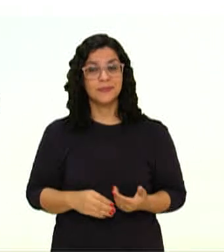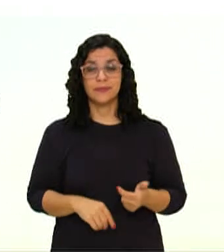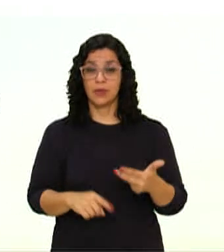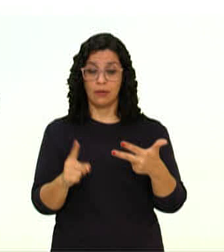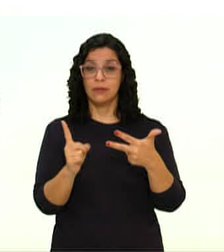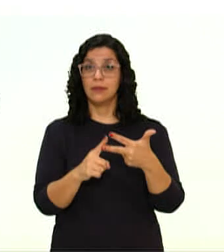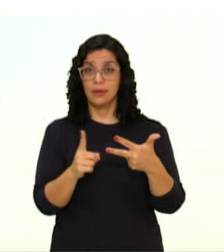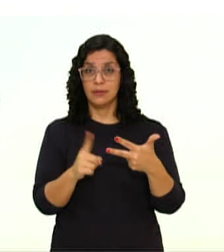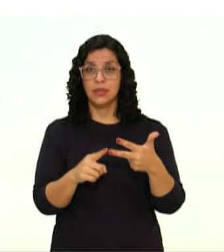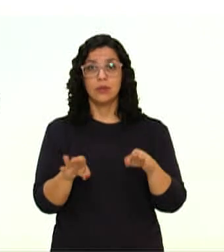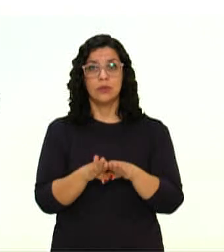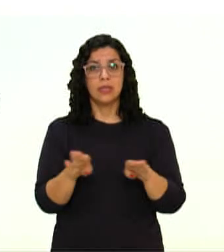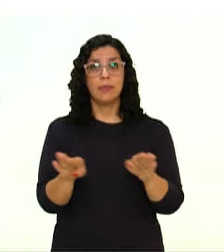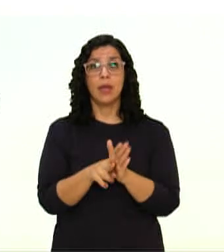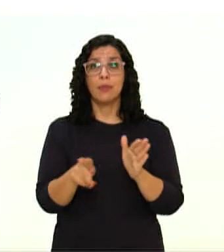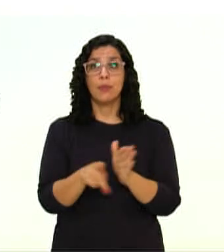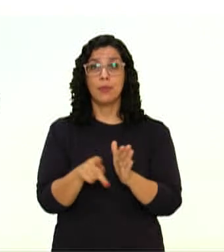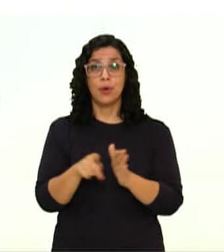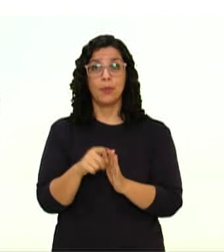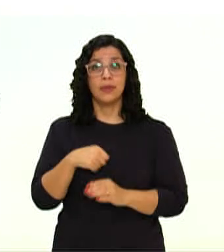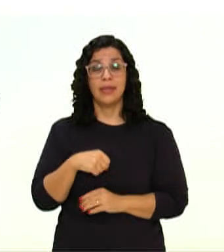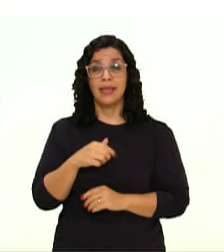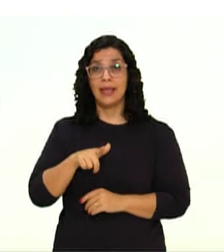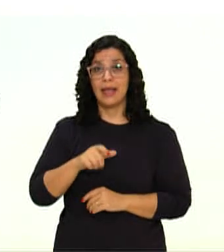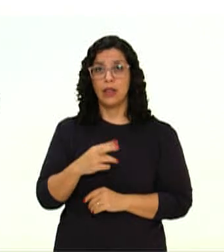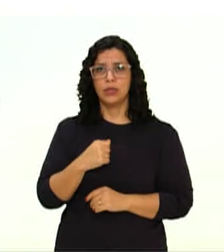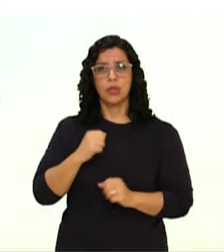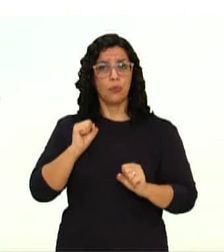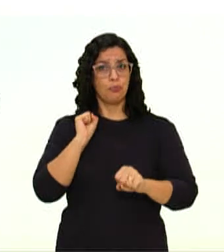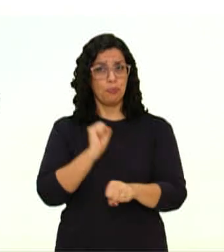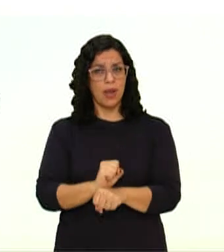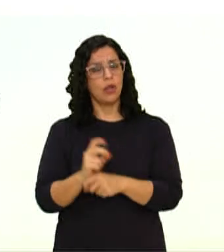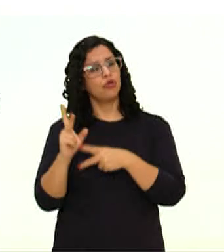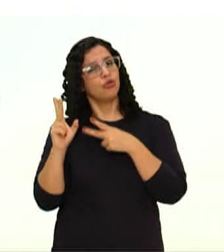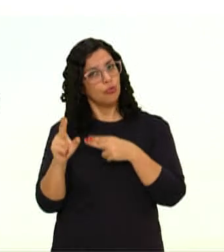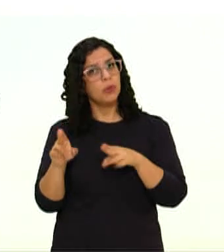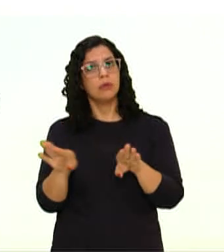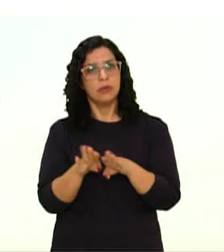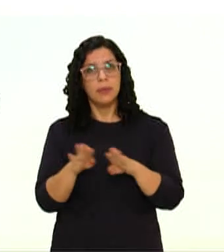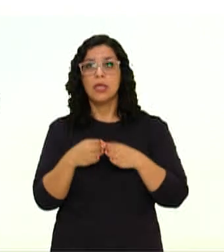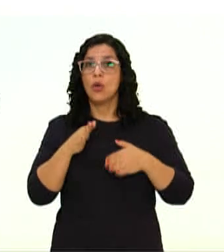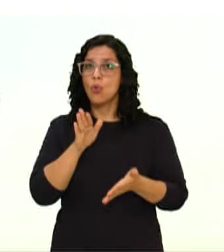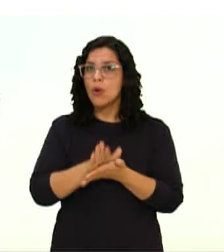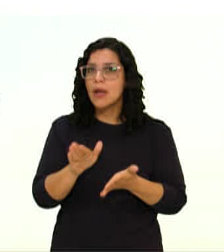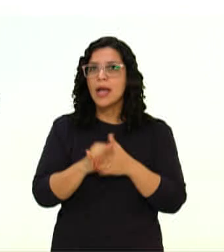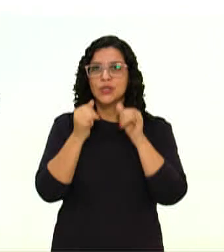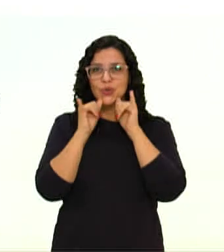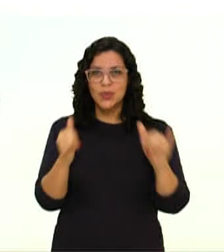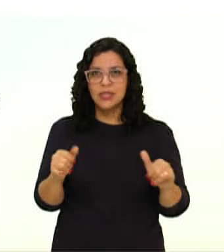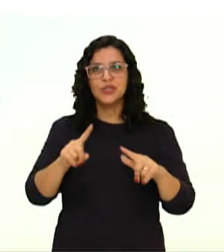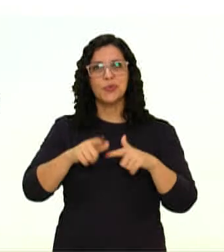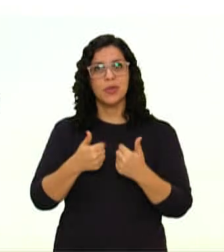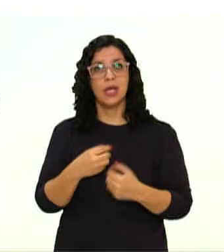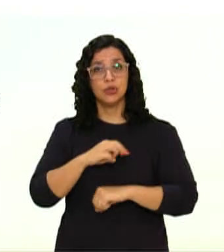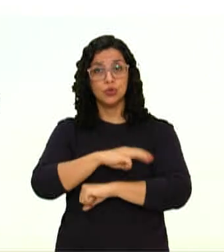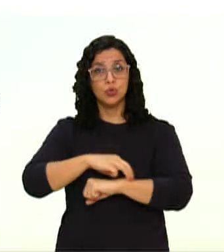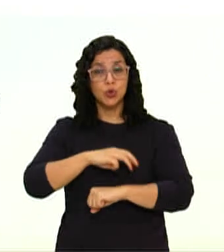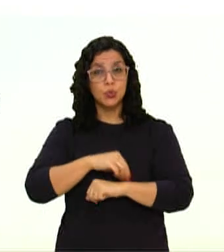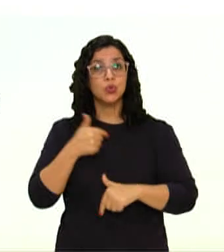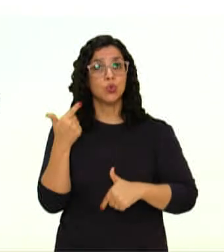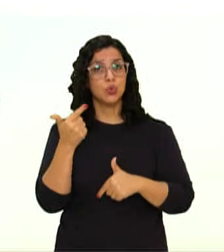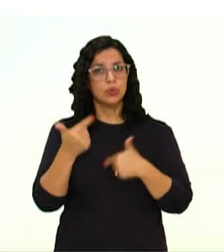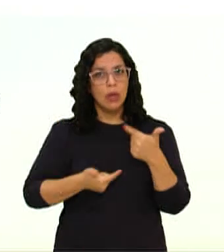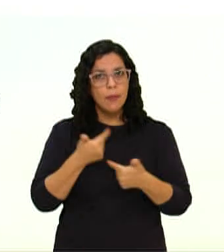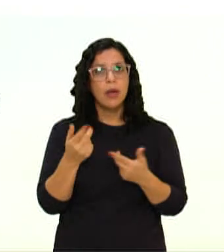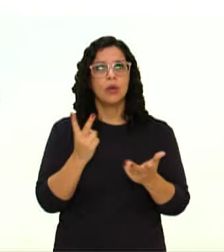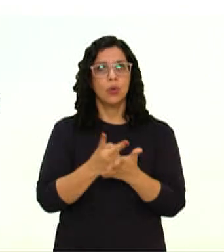Os músculos queimam calorias mesmo em descanso, então mesmo você dormindo, você está queimando calorias, graças ao trabalho dos músculos. Ele